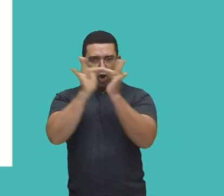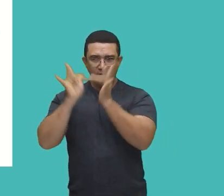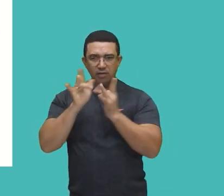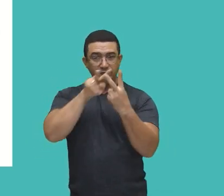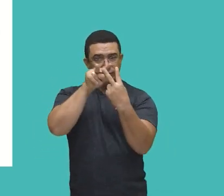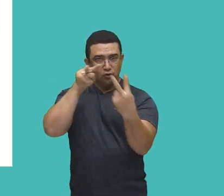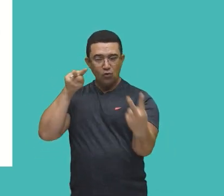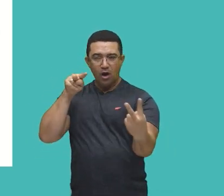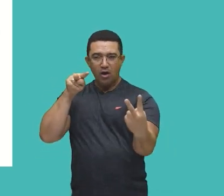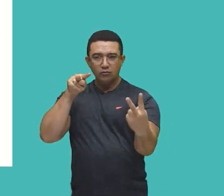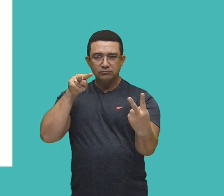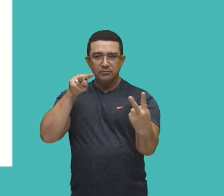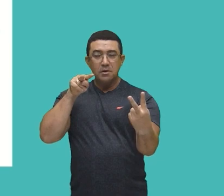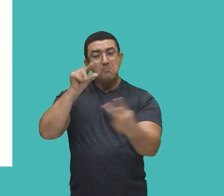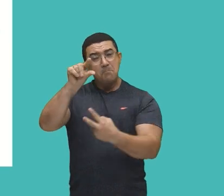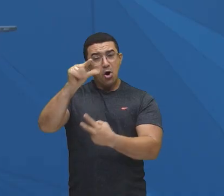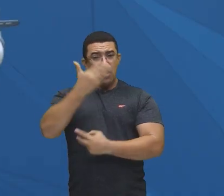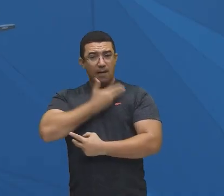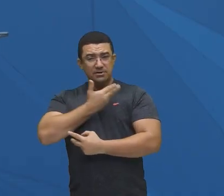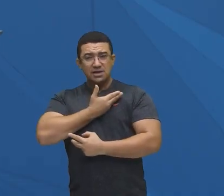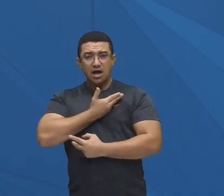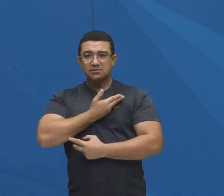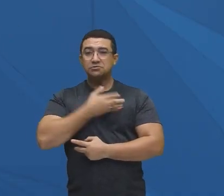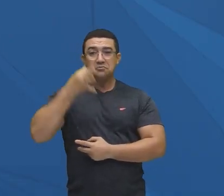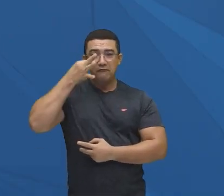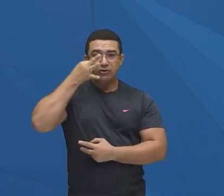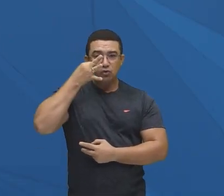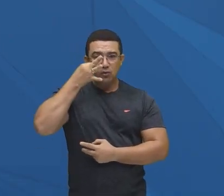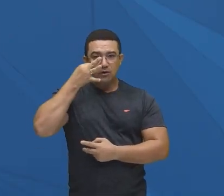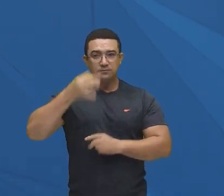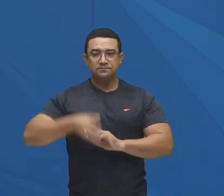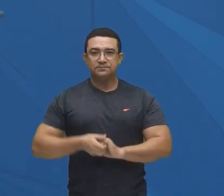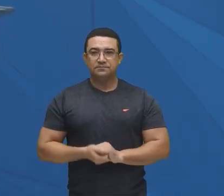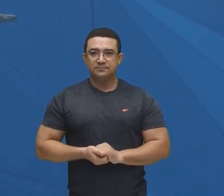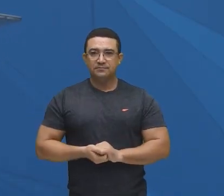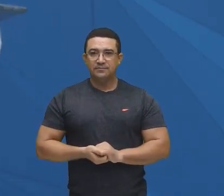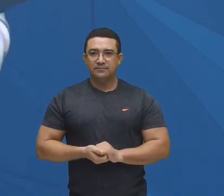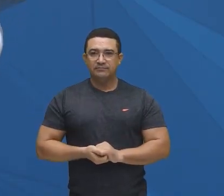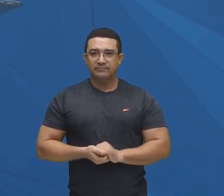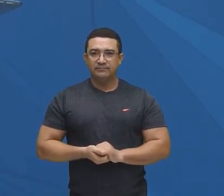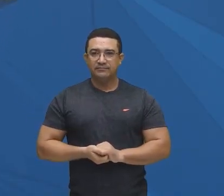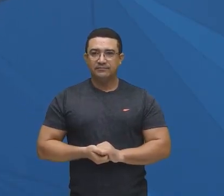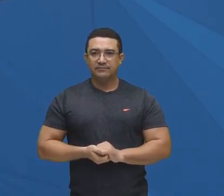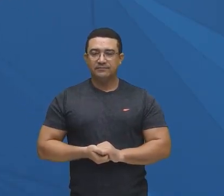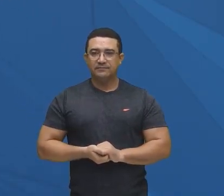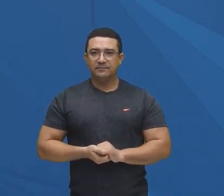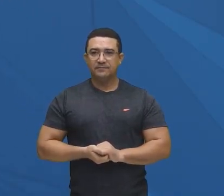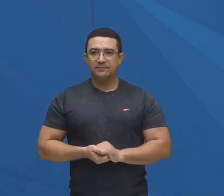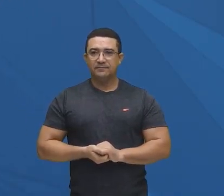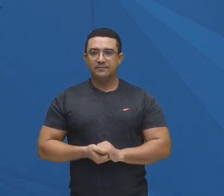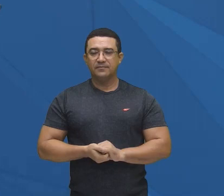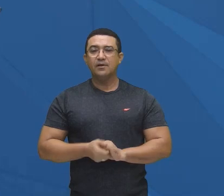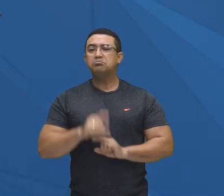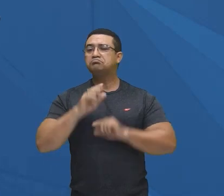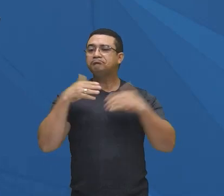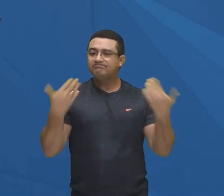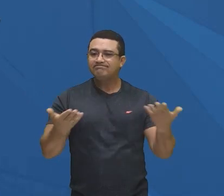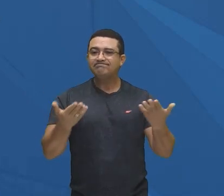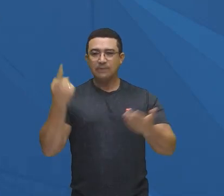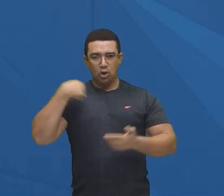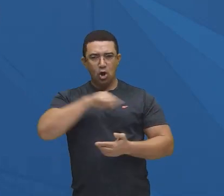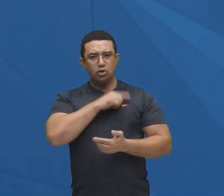que pessoalmente. E olha só que legal, né, gente? A gente acaba utilizando essas